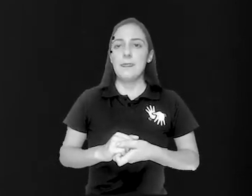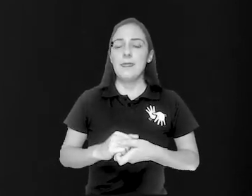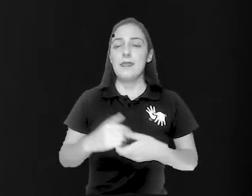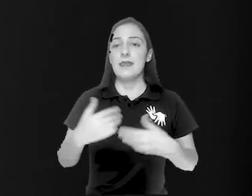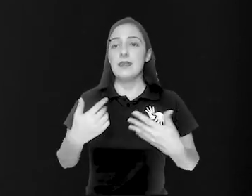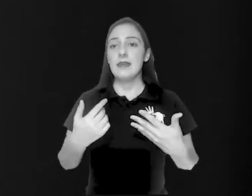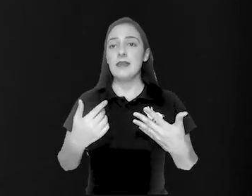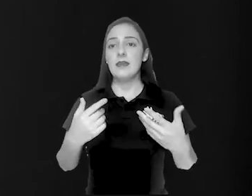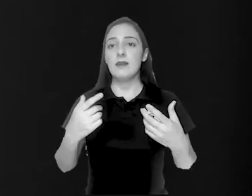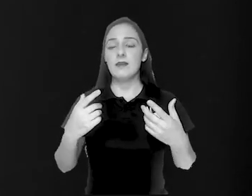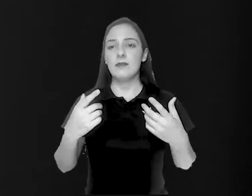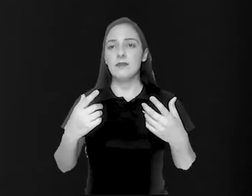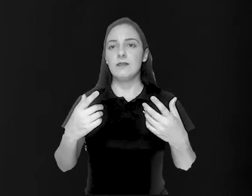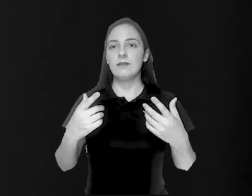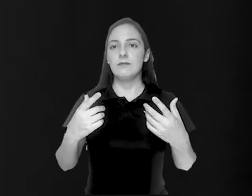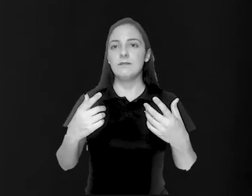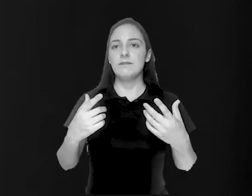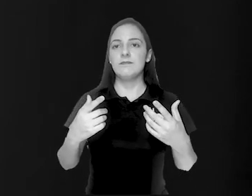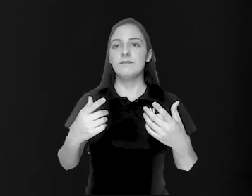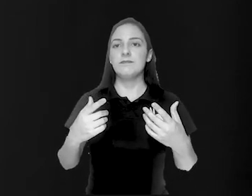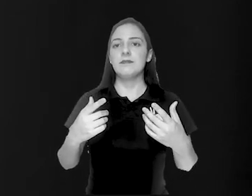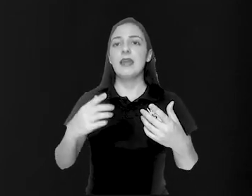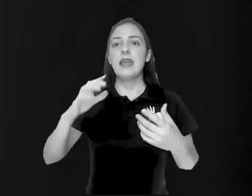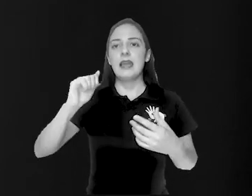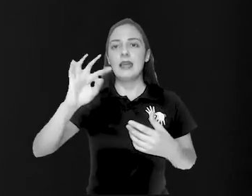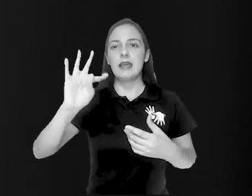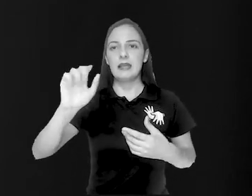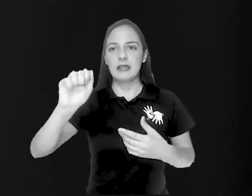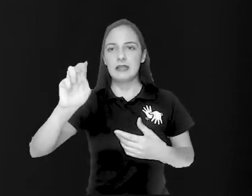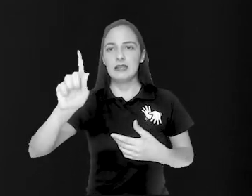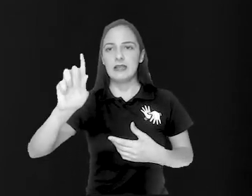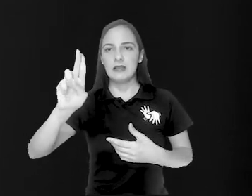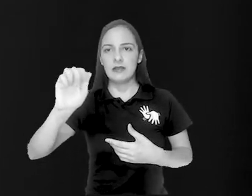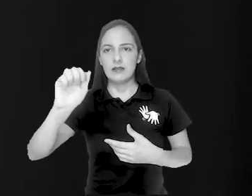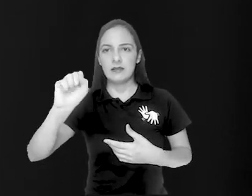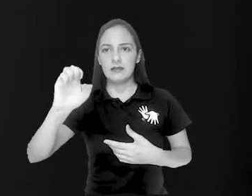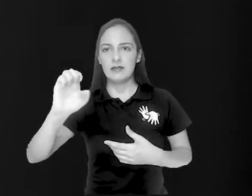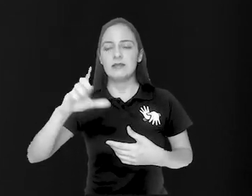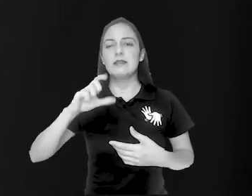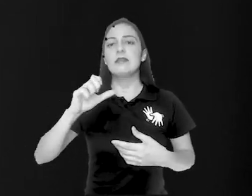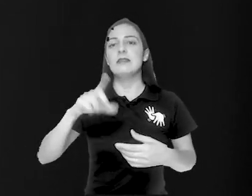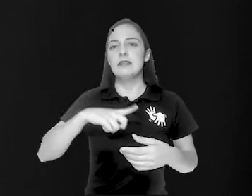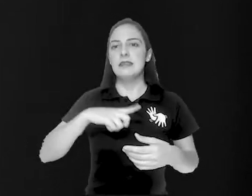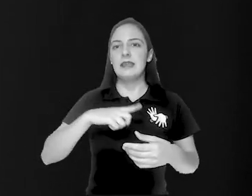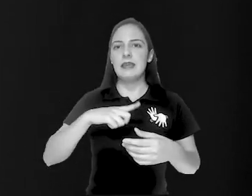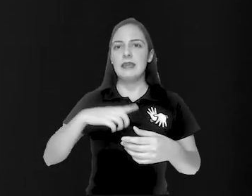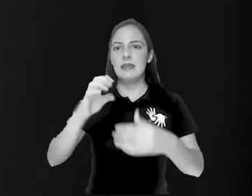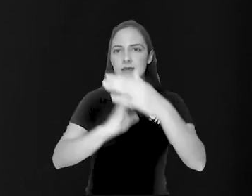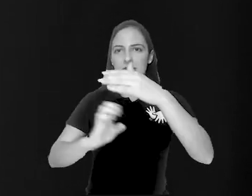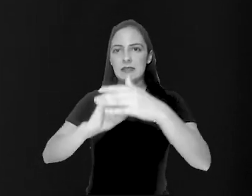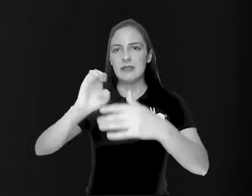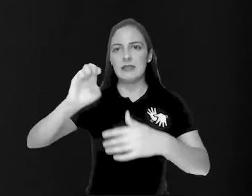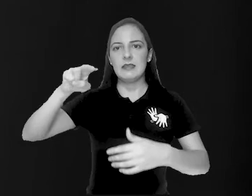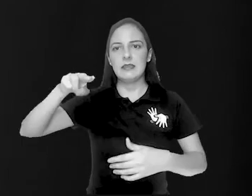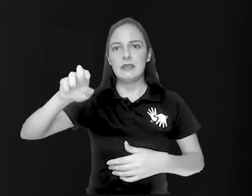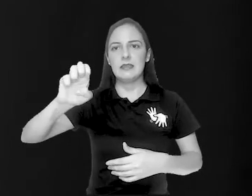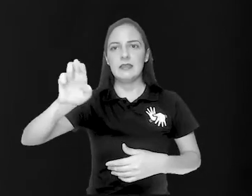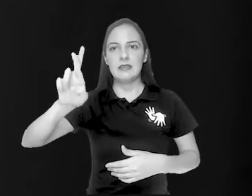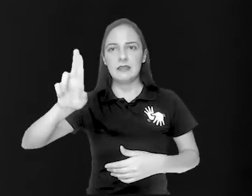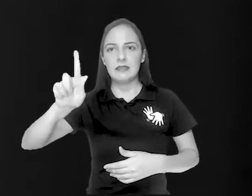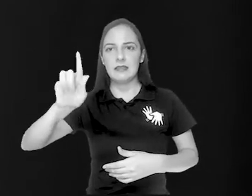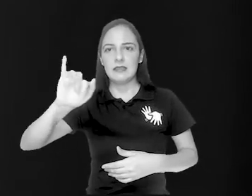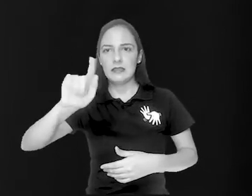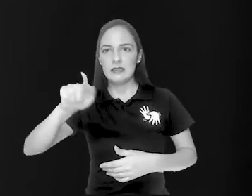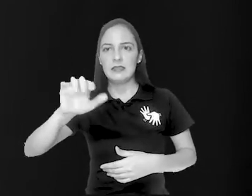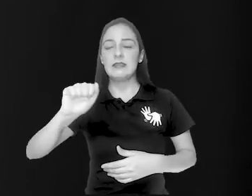e onde fica a sede da Energisa, que é a nossa grande patrocinadora, né? Lá também os